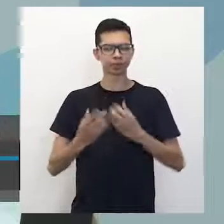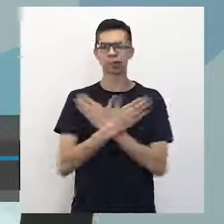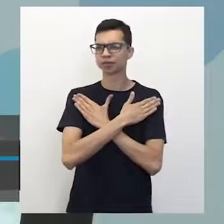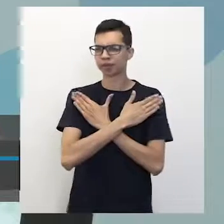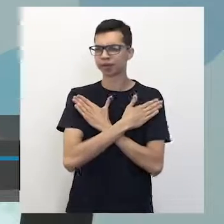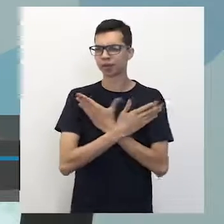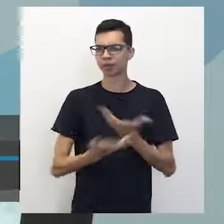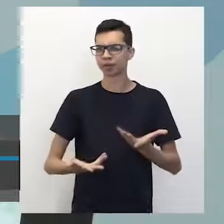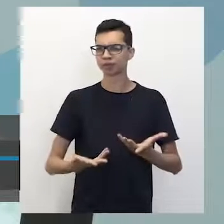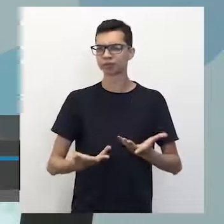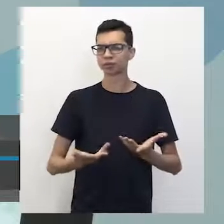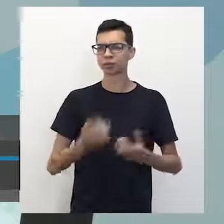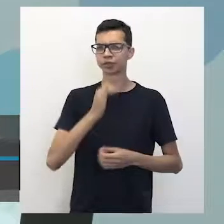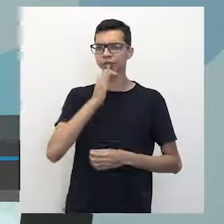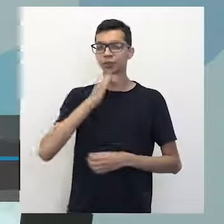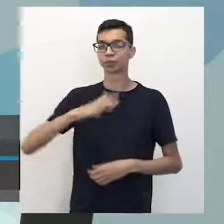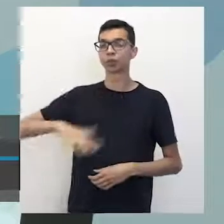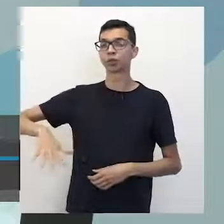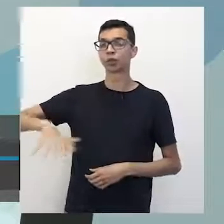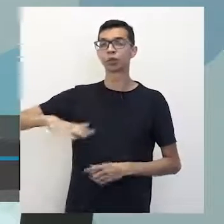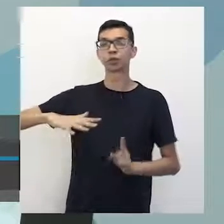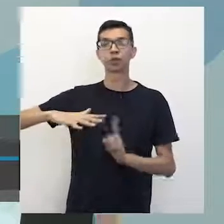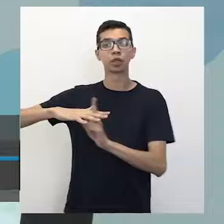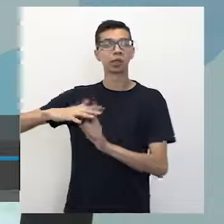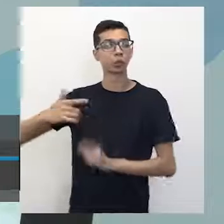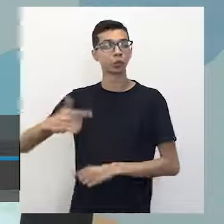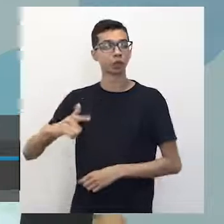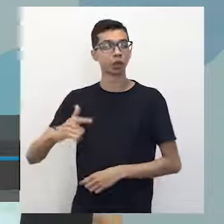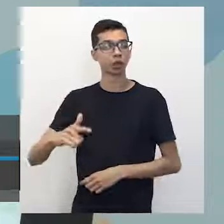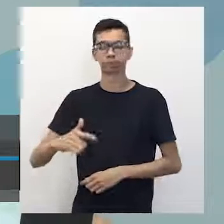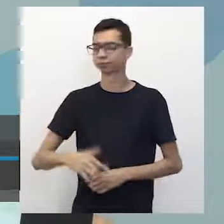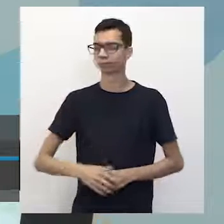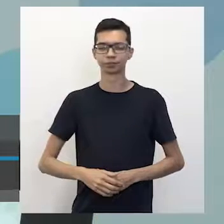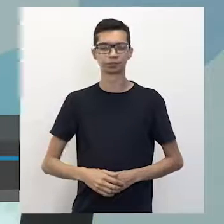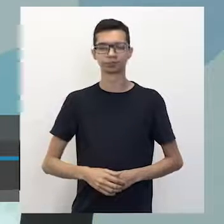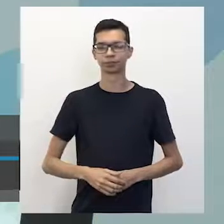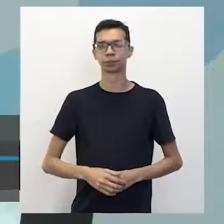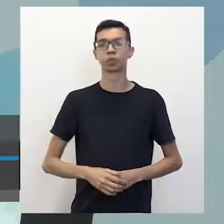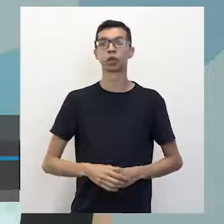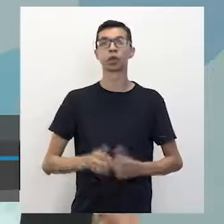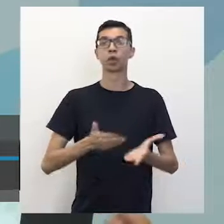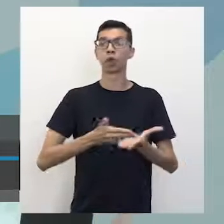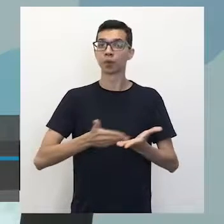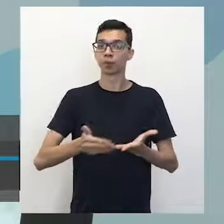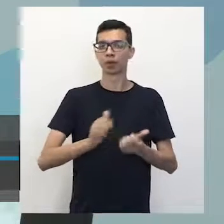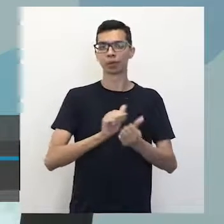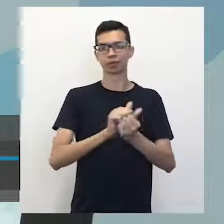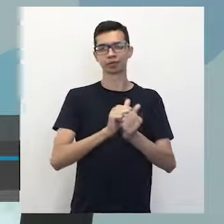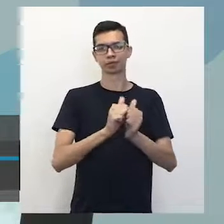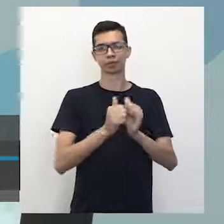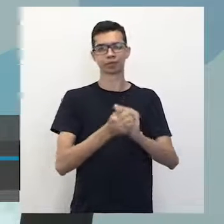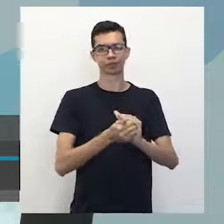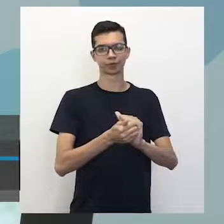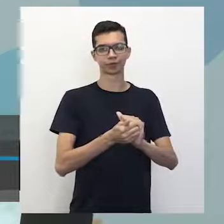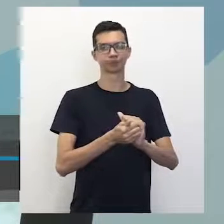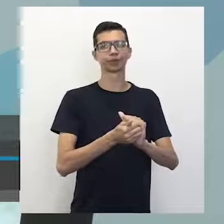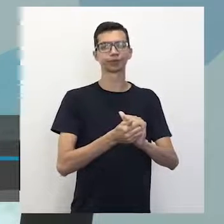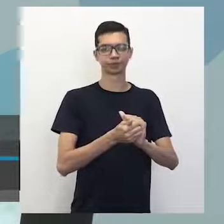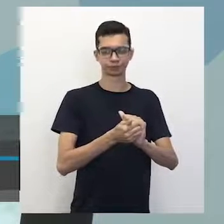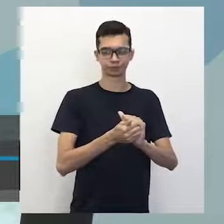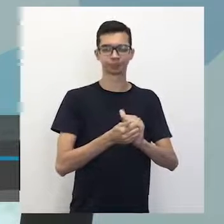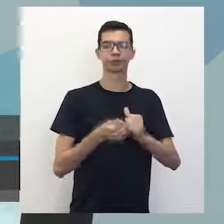sem lugar dentro da sociedade? Não, eles começaram a se reinventar dentro da estrutura social